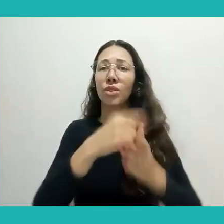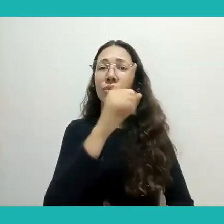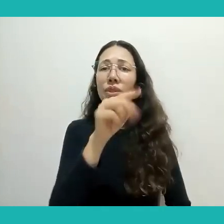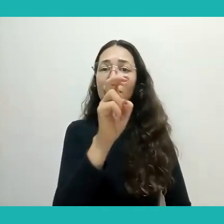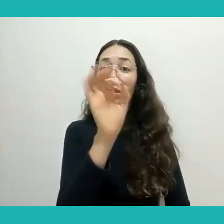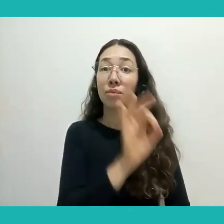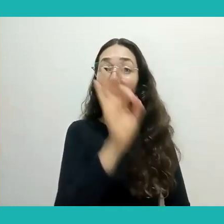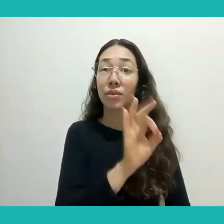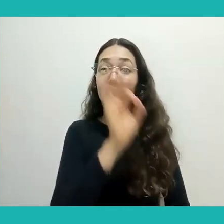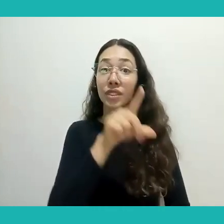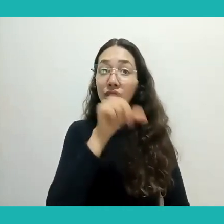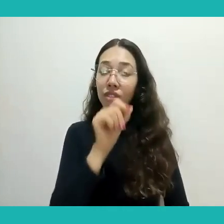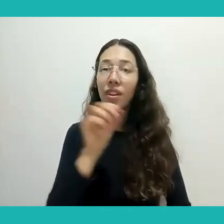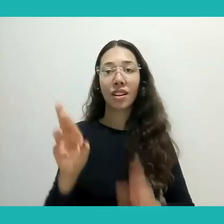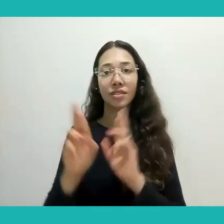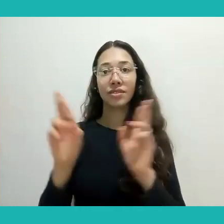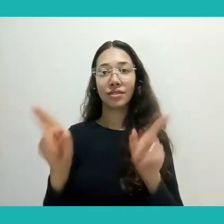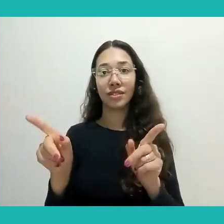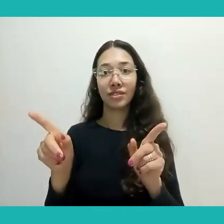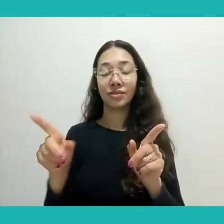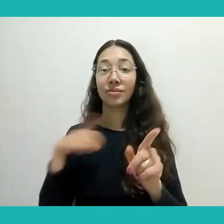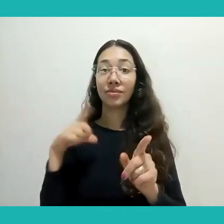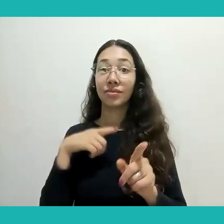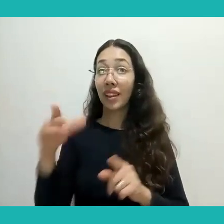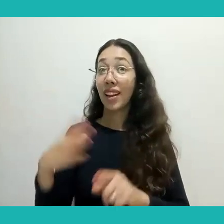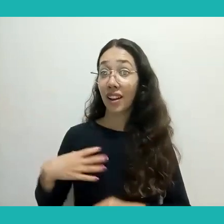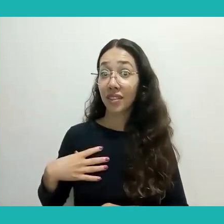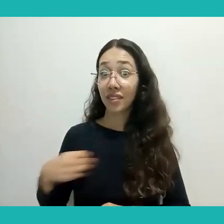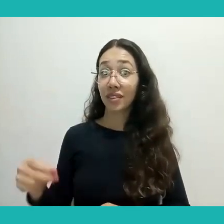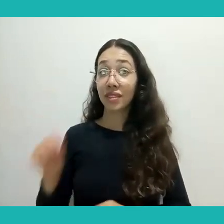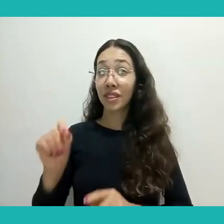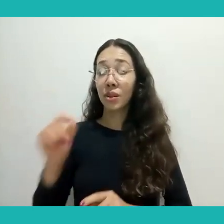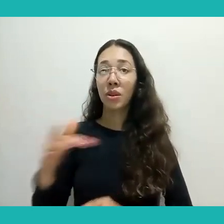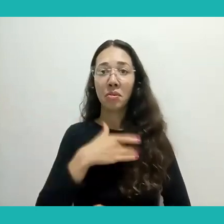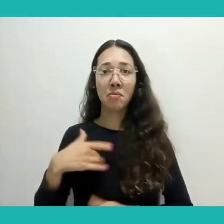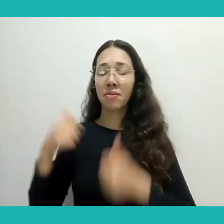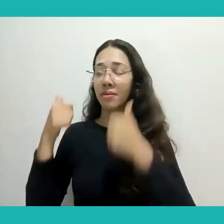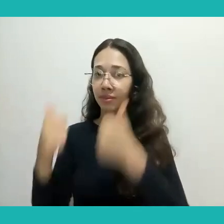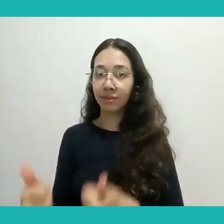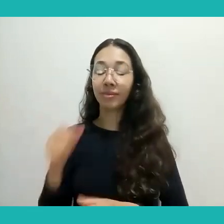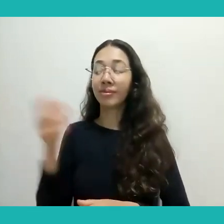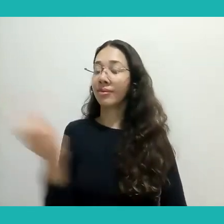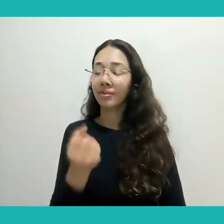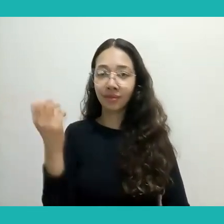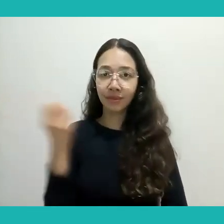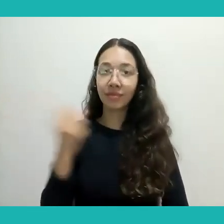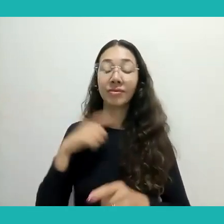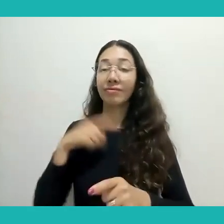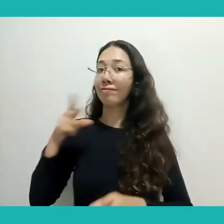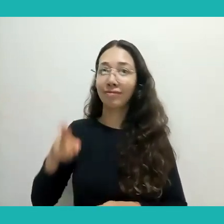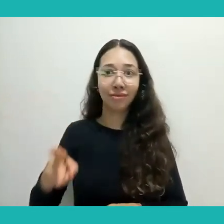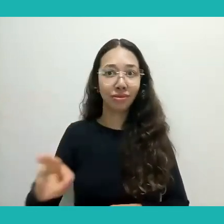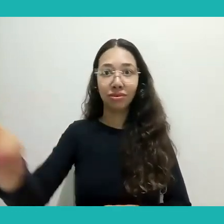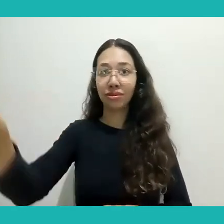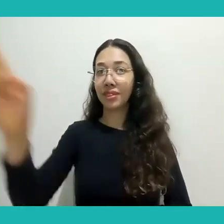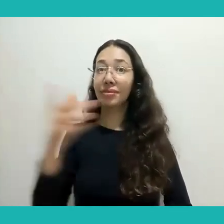gente teria aqui uma situação diversa. A gente teria uma filha não inválida, pensionista, vitalícia de